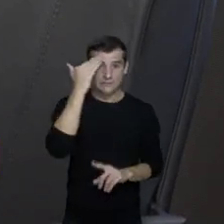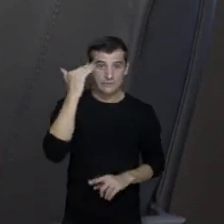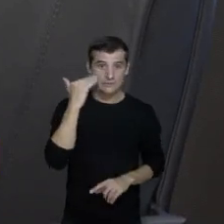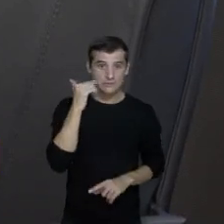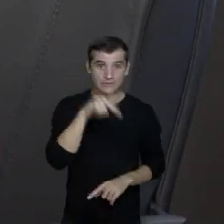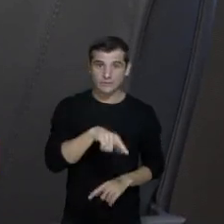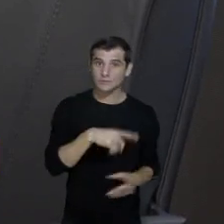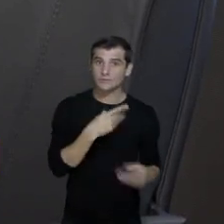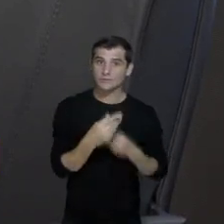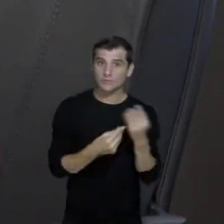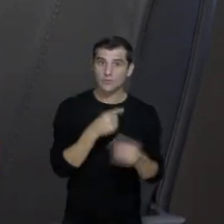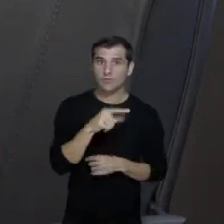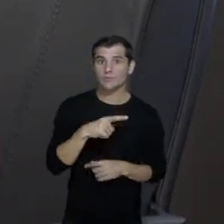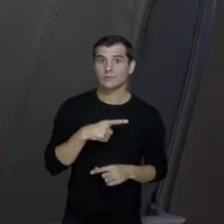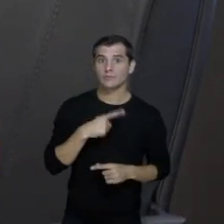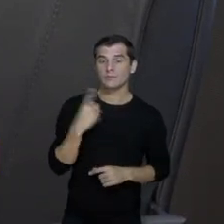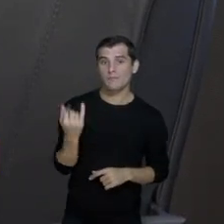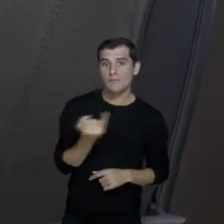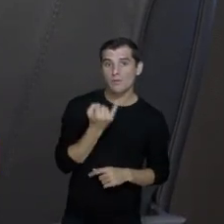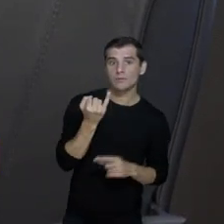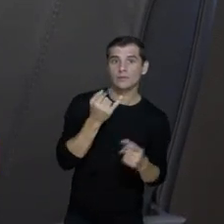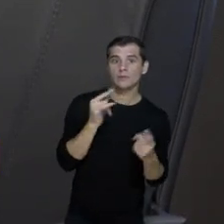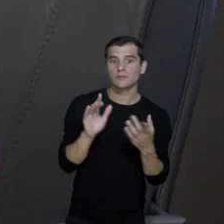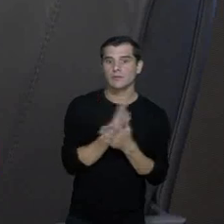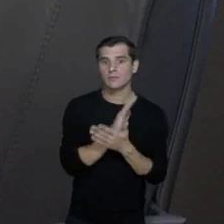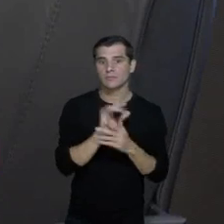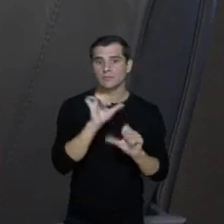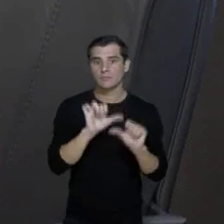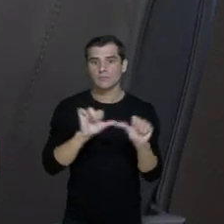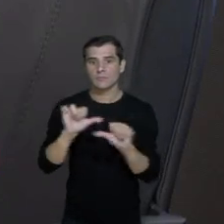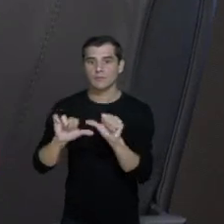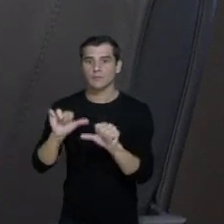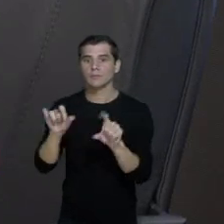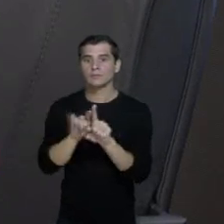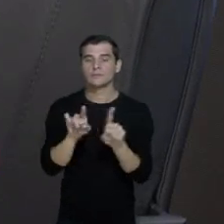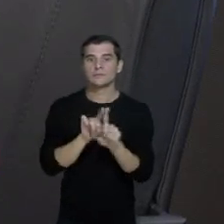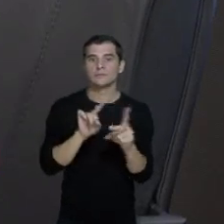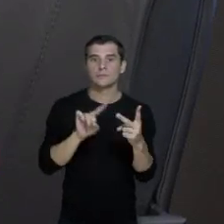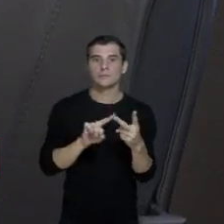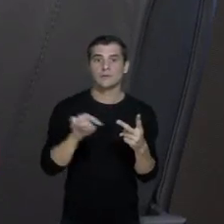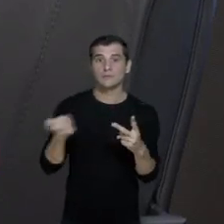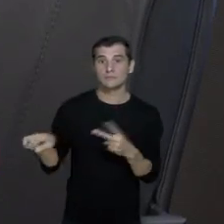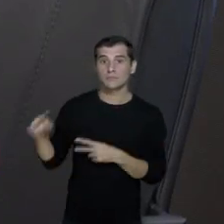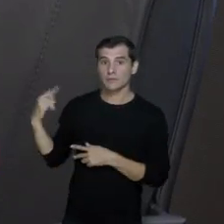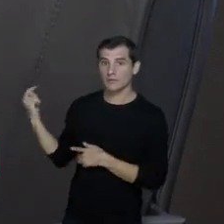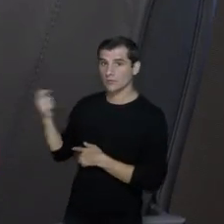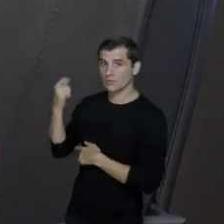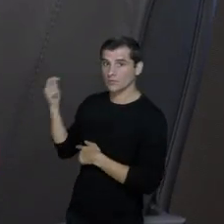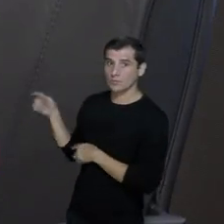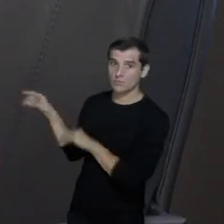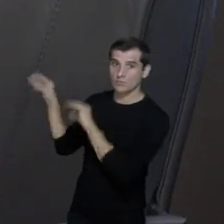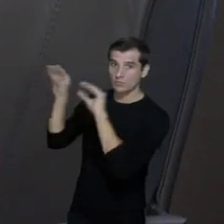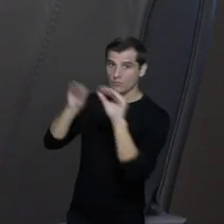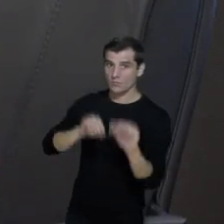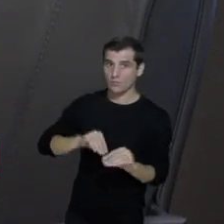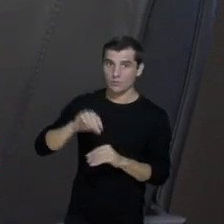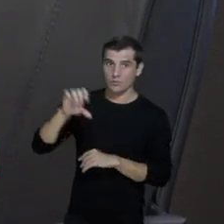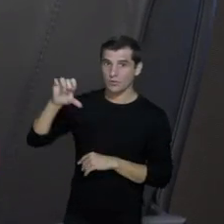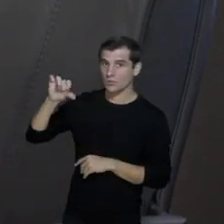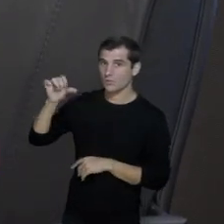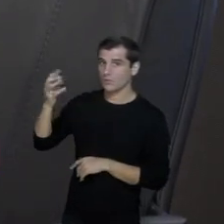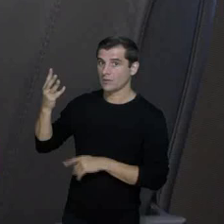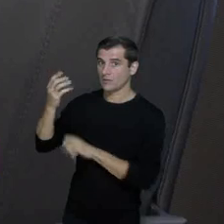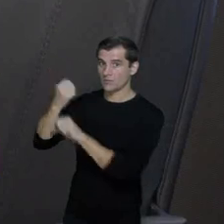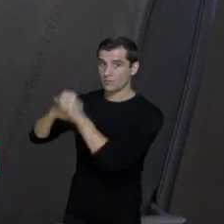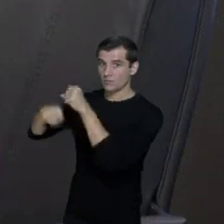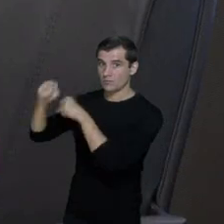forma mudando bastante eu eu sou gaúcho vi morar em Florianópolis em 94